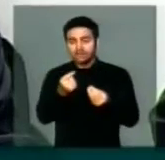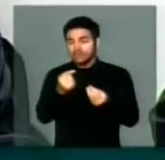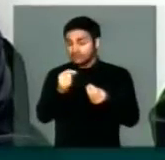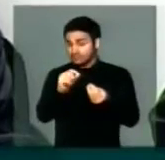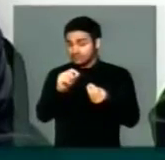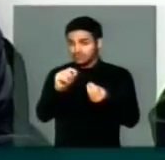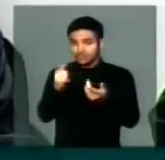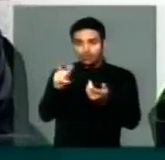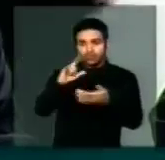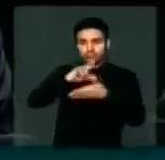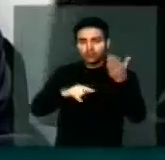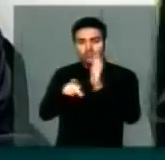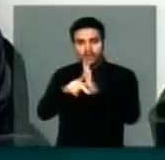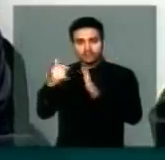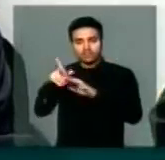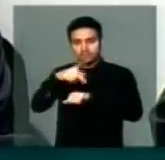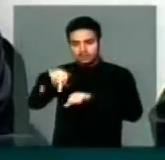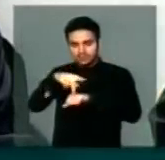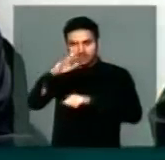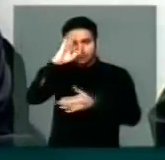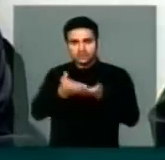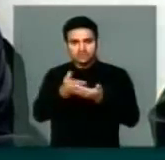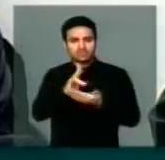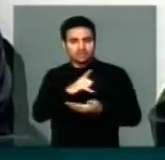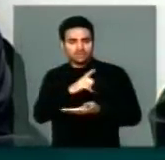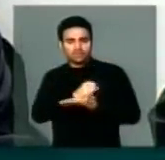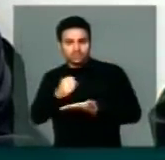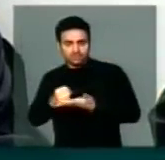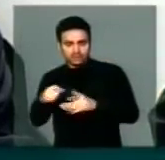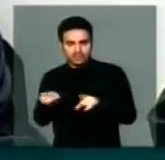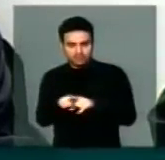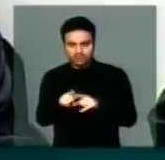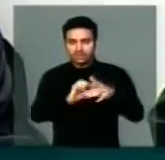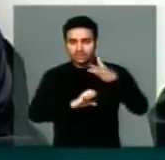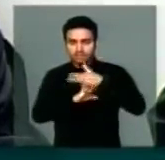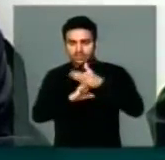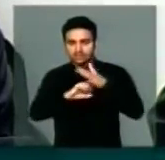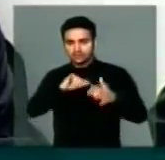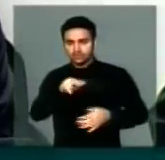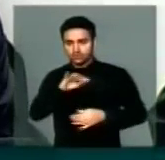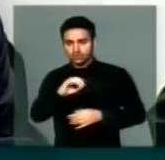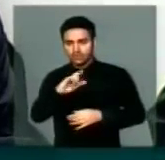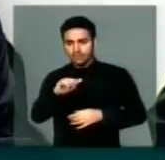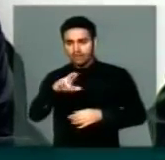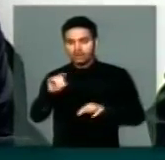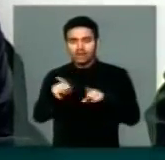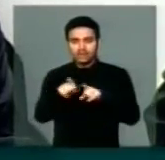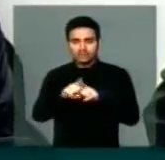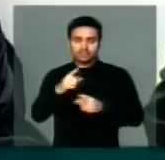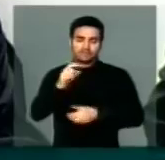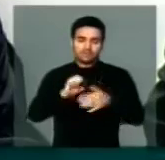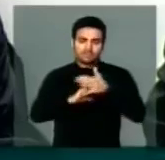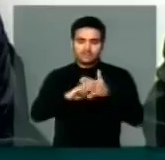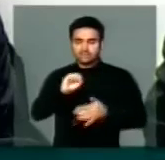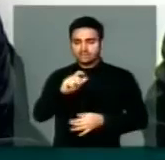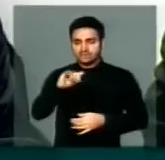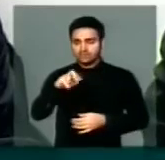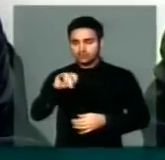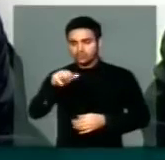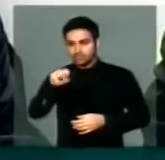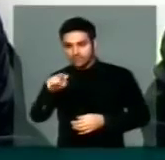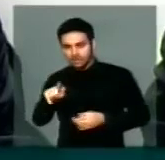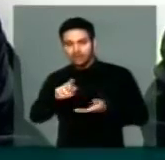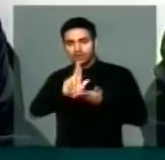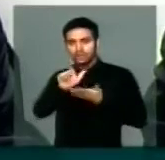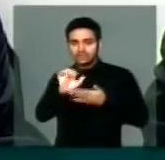invoice no exterior. Que acredita que havia contrato de brokeragem entre uma das empresas de Júlio Camargo e a Samsung, possivelmente a Treviso, Augúrio ou